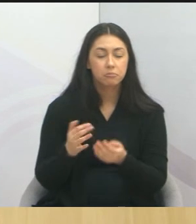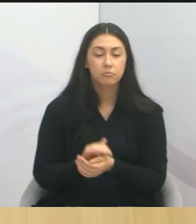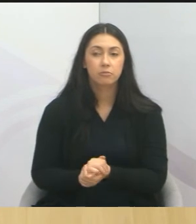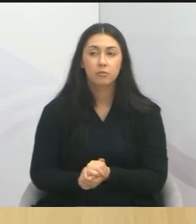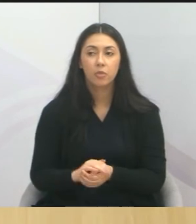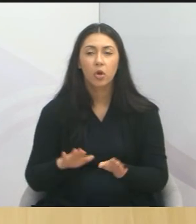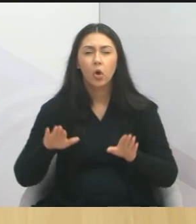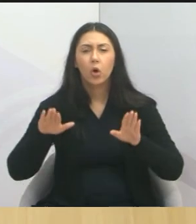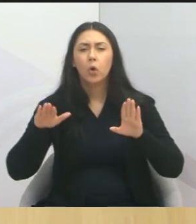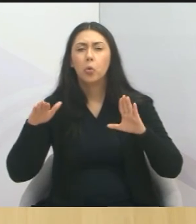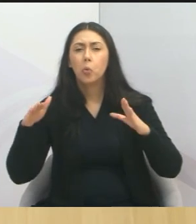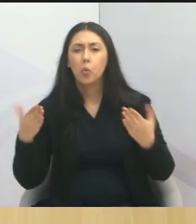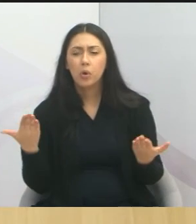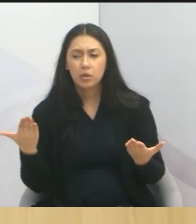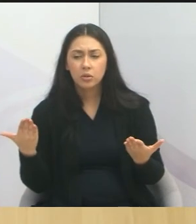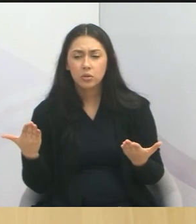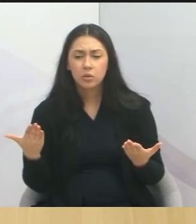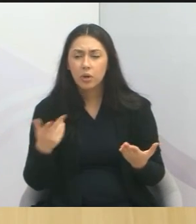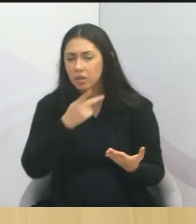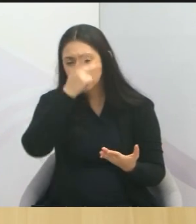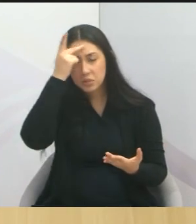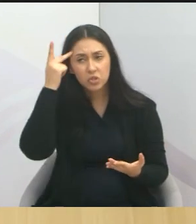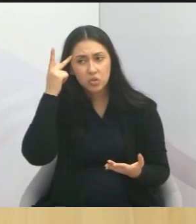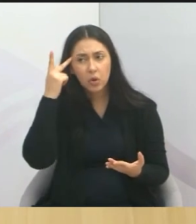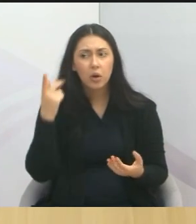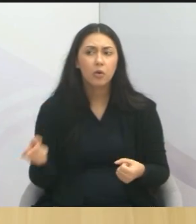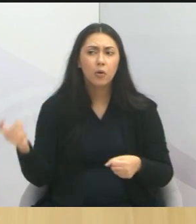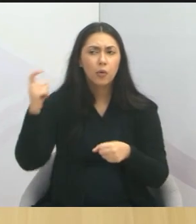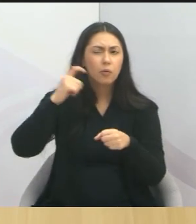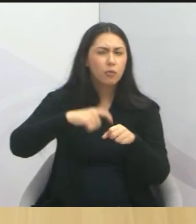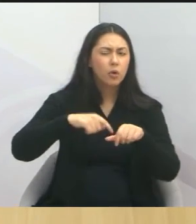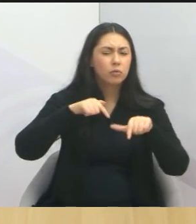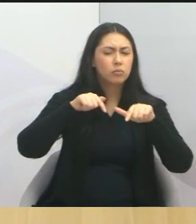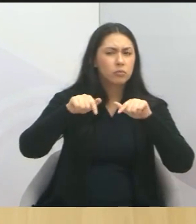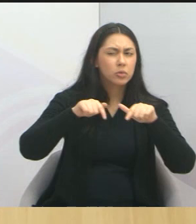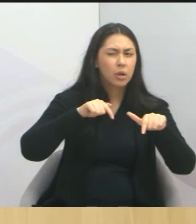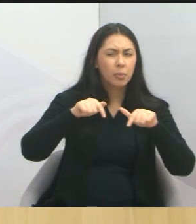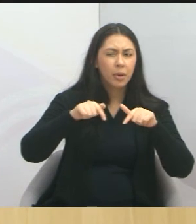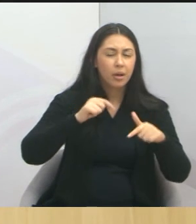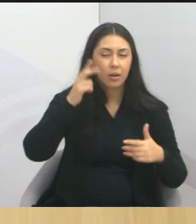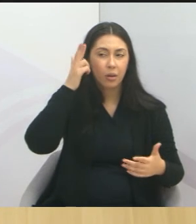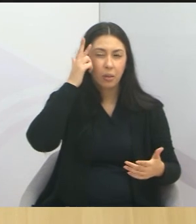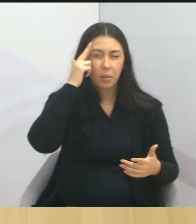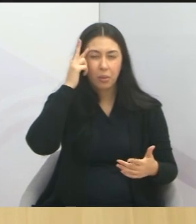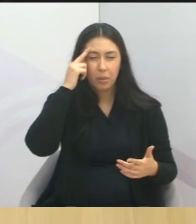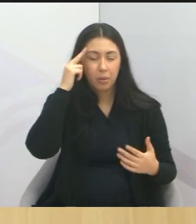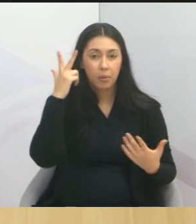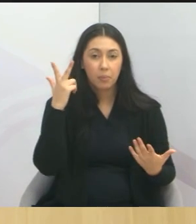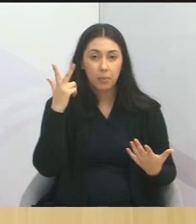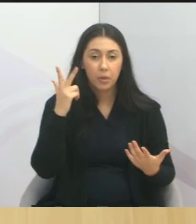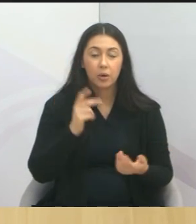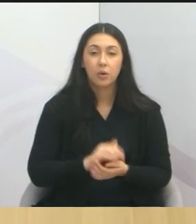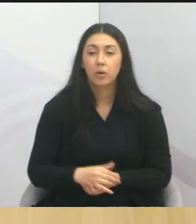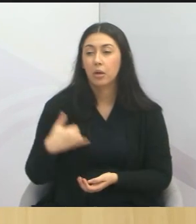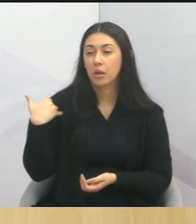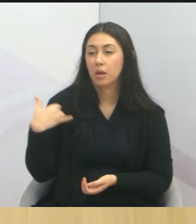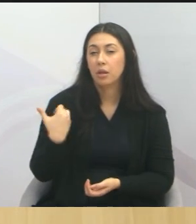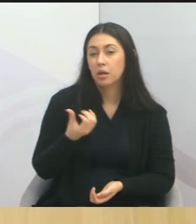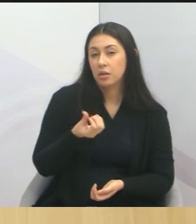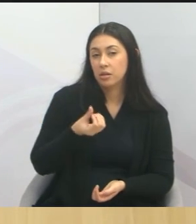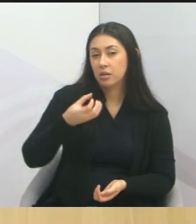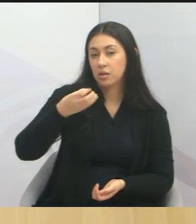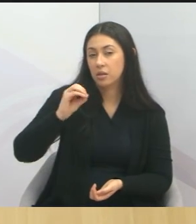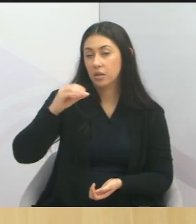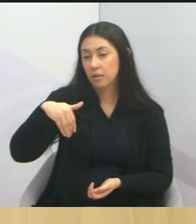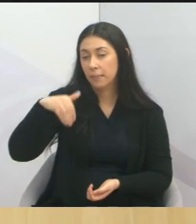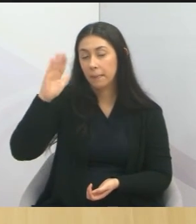em qual a data prevista para o retorno às atividades presenciais os funcionários públicos municipais com idade acima